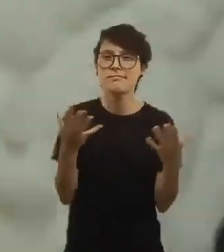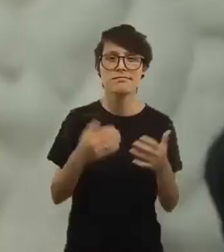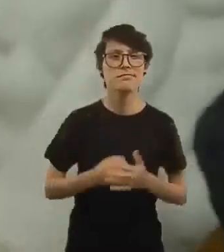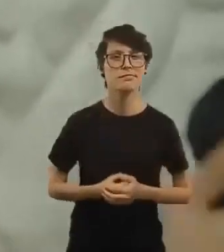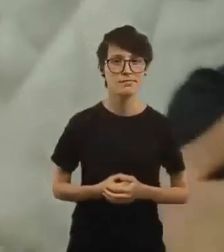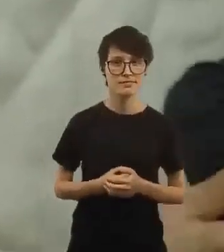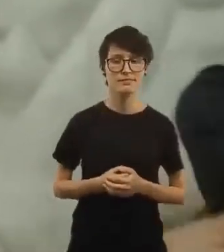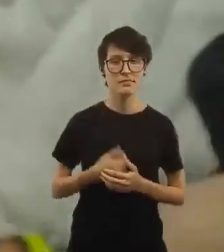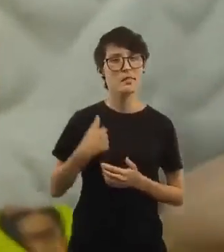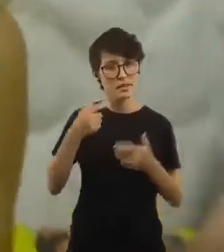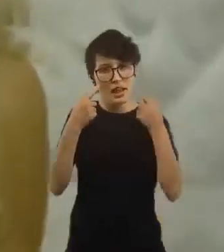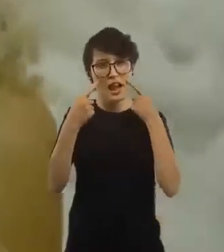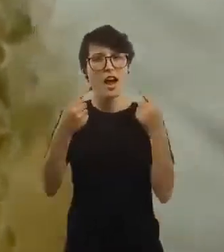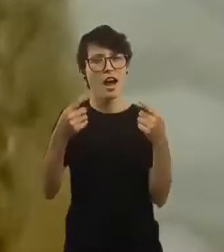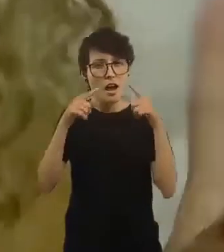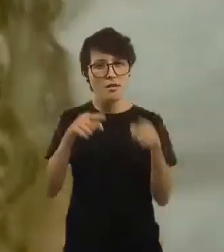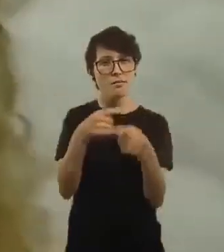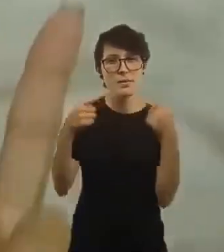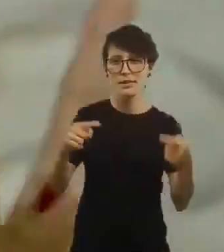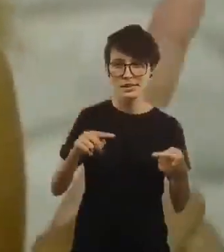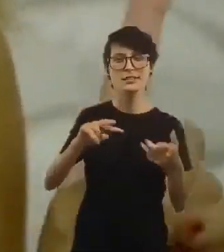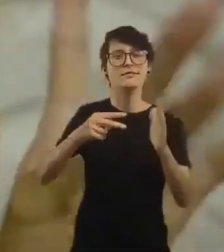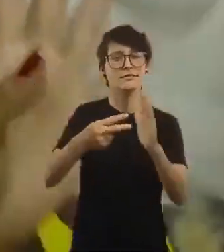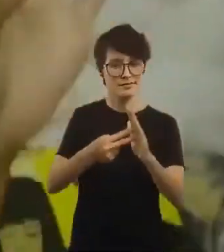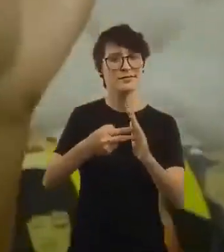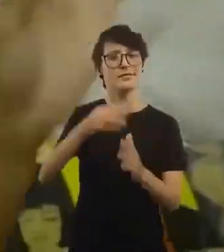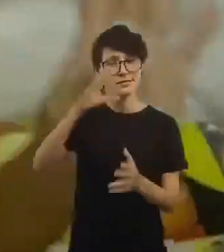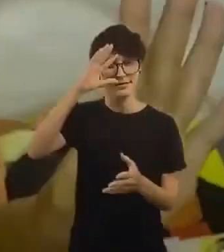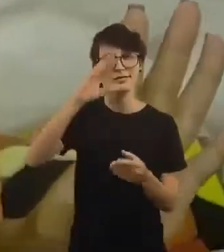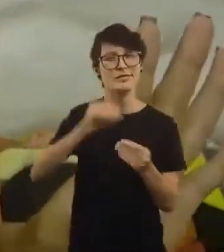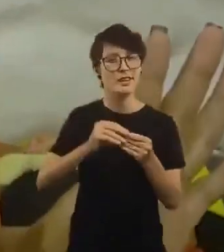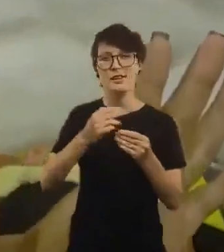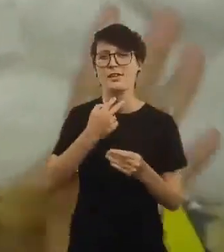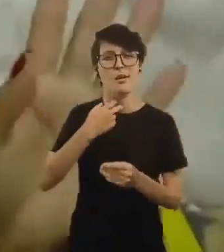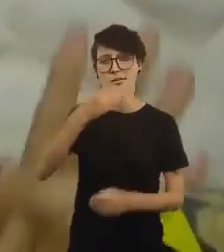esse som, é porque sabe que não pode